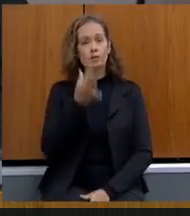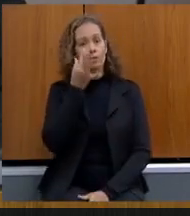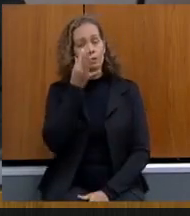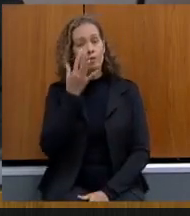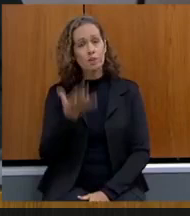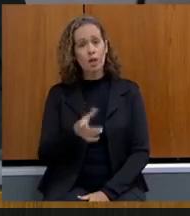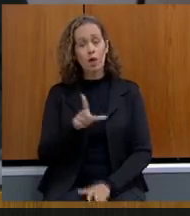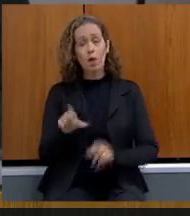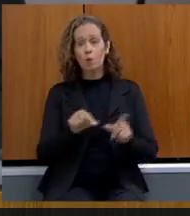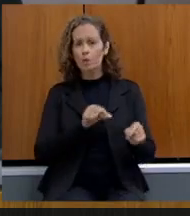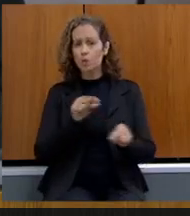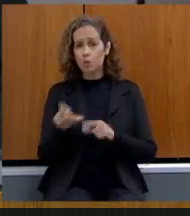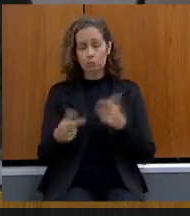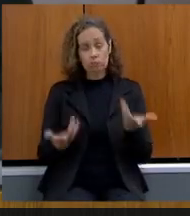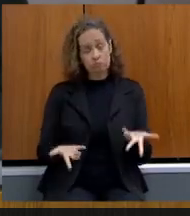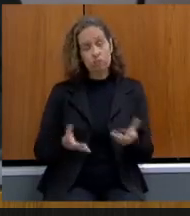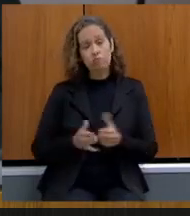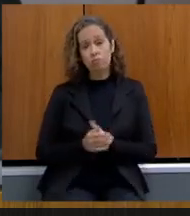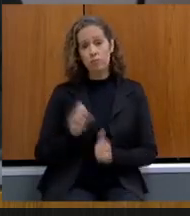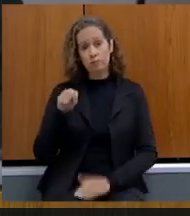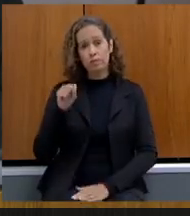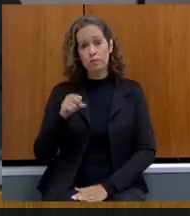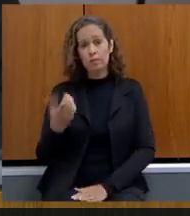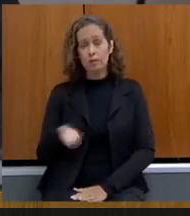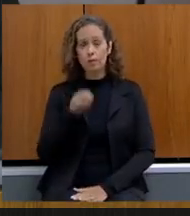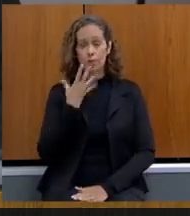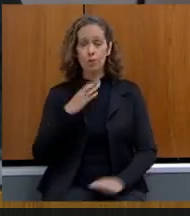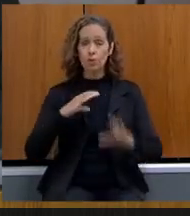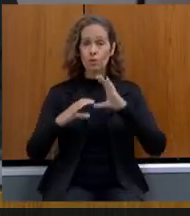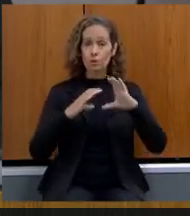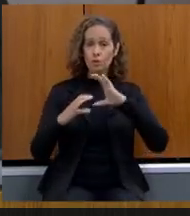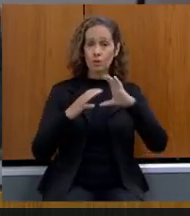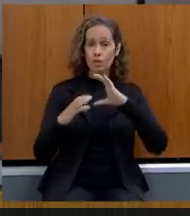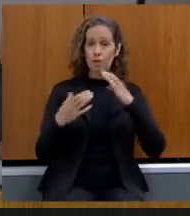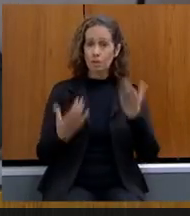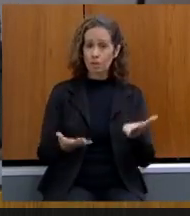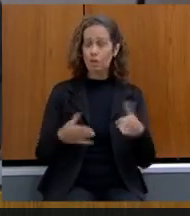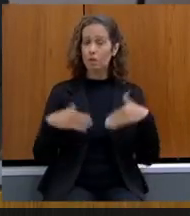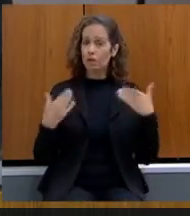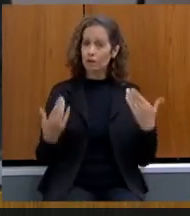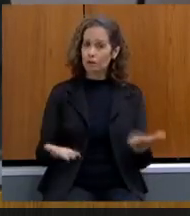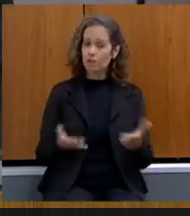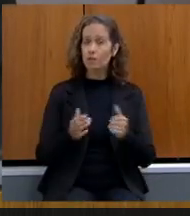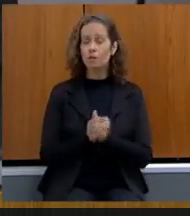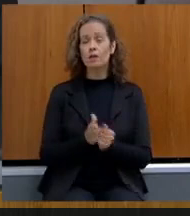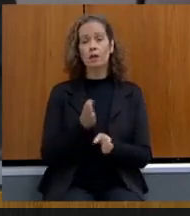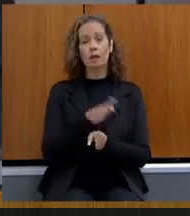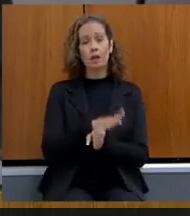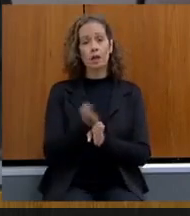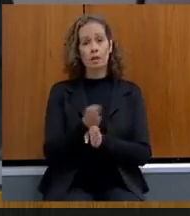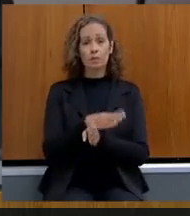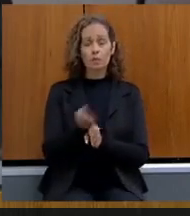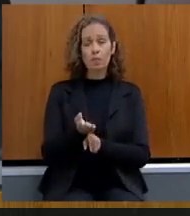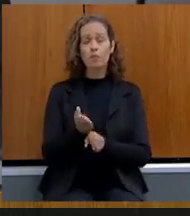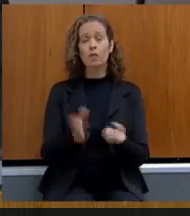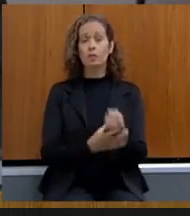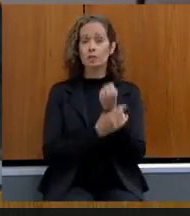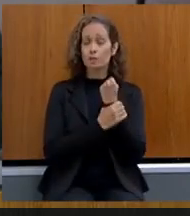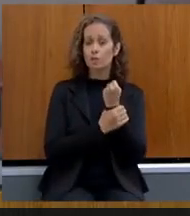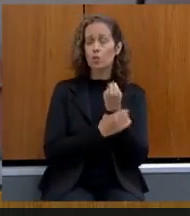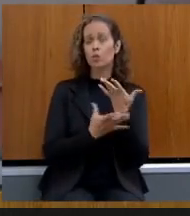é sempre uma fala e tem que ficar né para garantir a boa comunicação é um mantra né então ela é híbrida segura